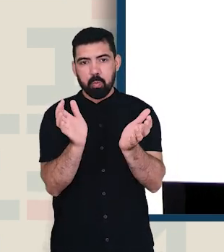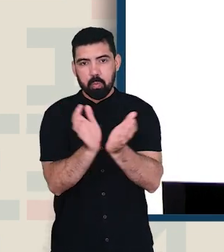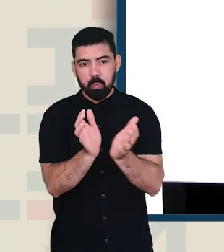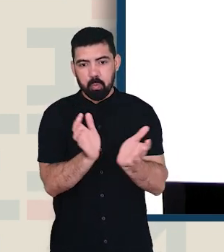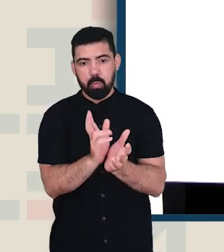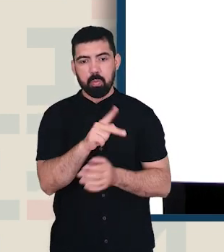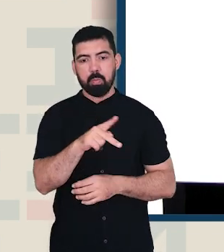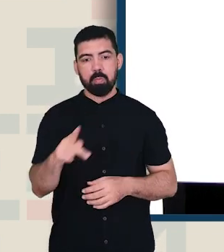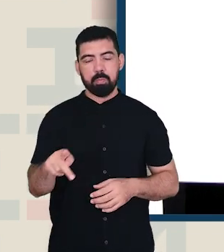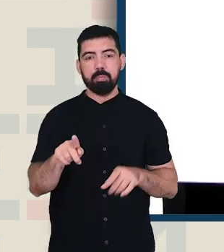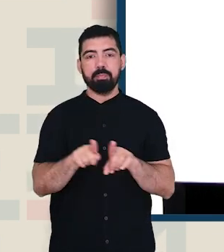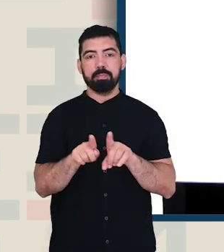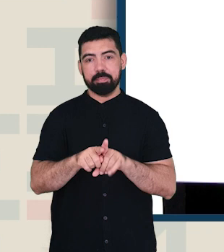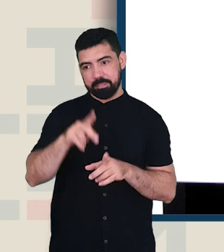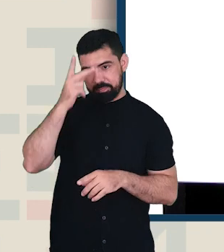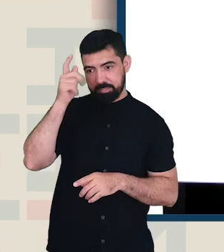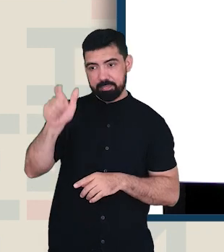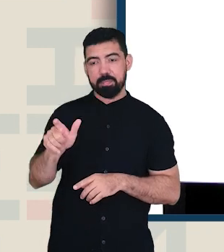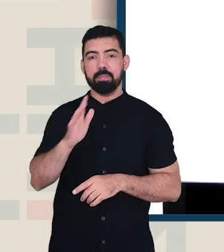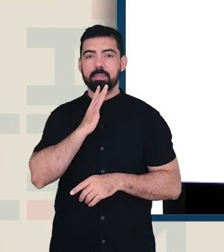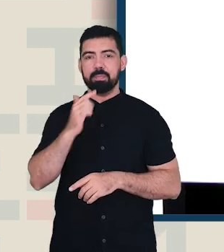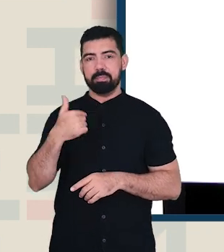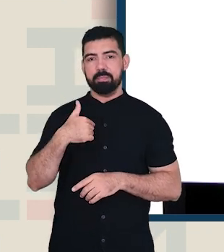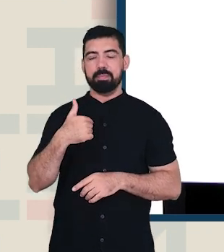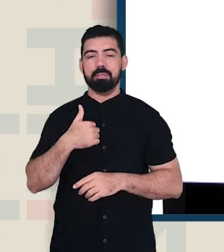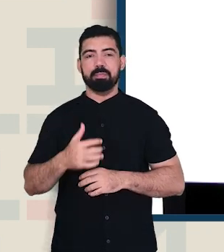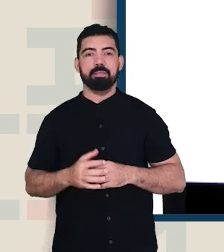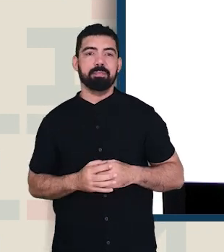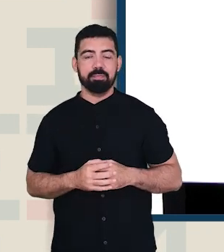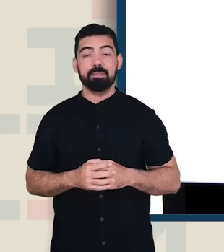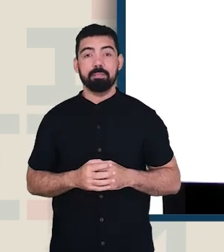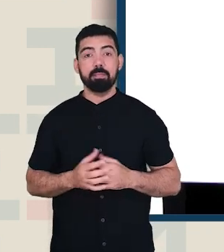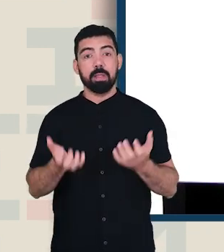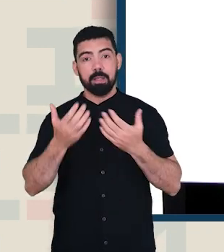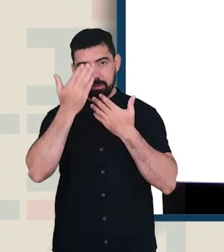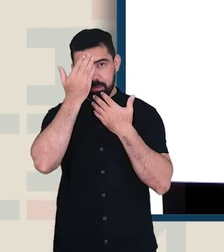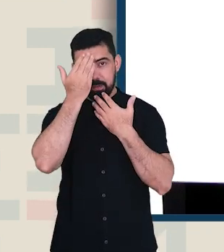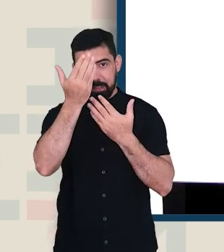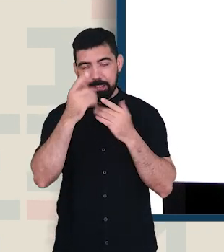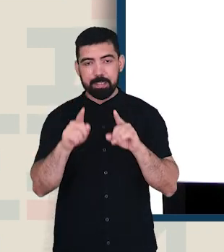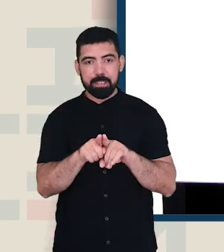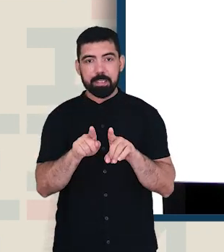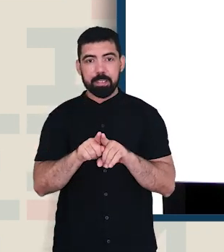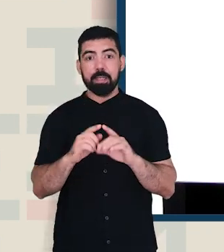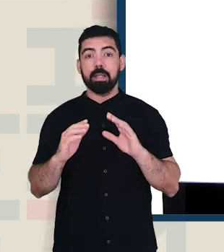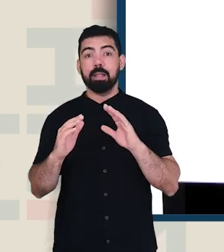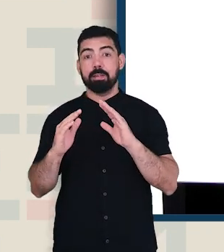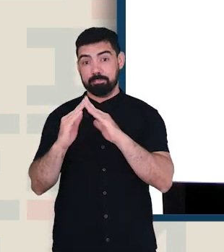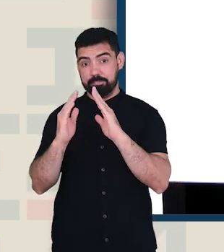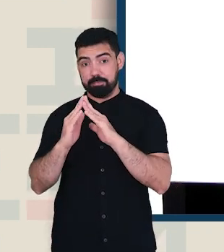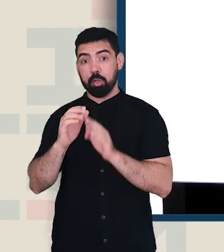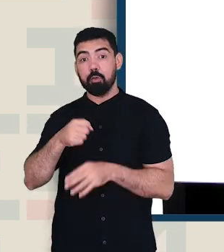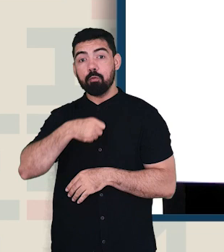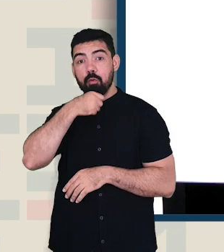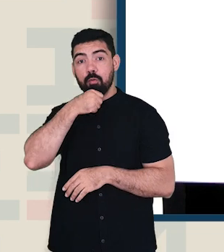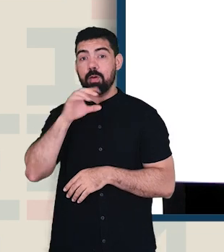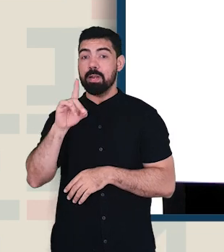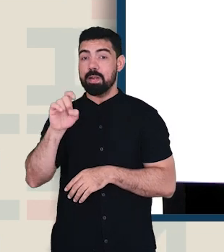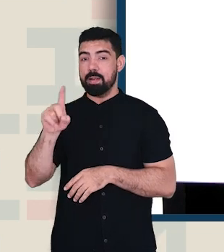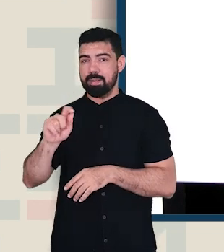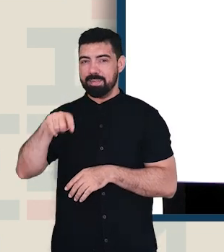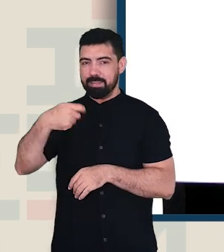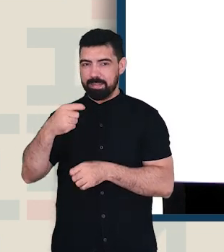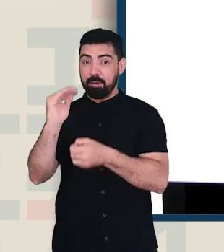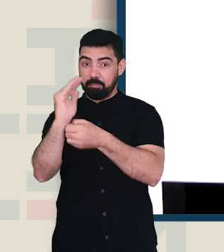o professor Welter, ele me conhece. E queria agradecer, então, à Casa do Vovô Dedé.